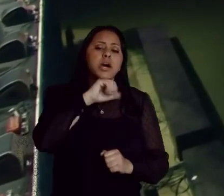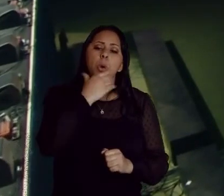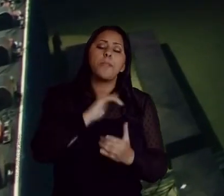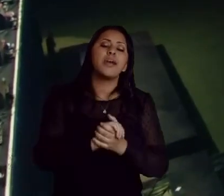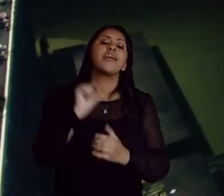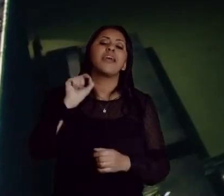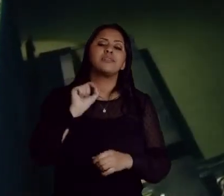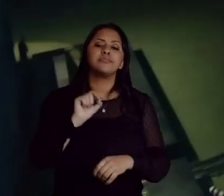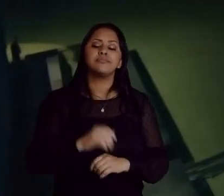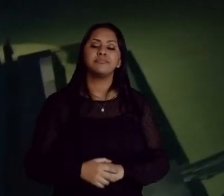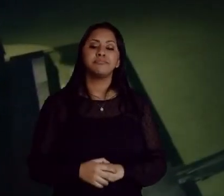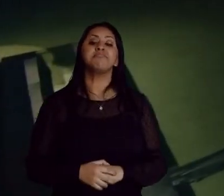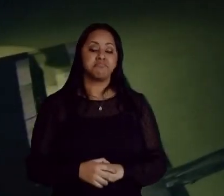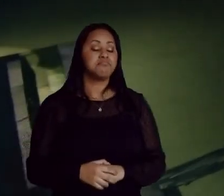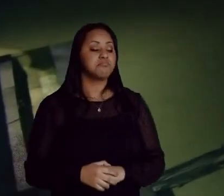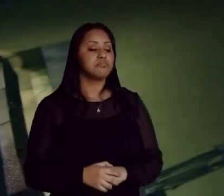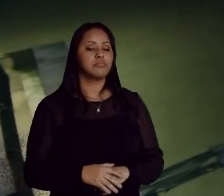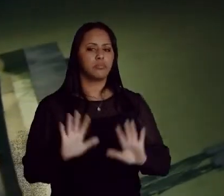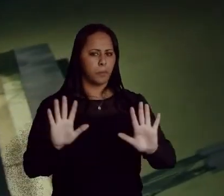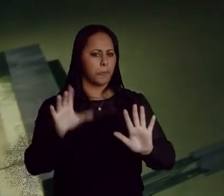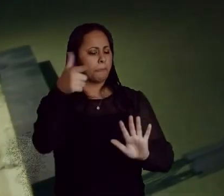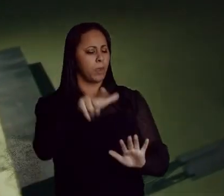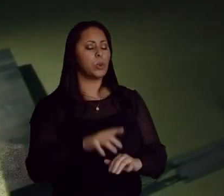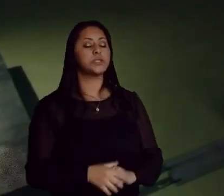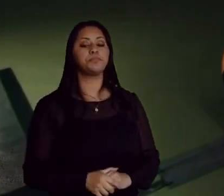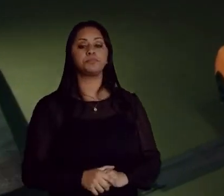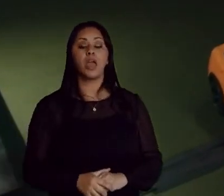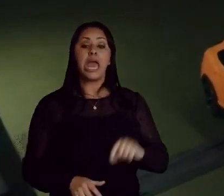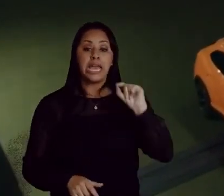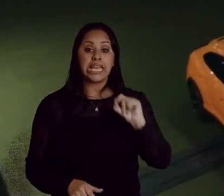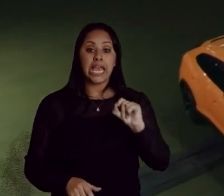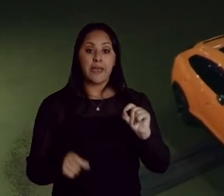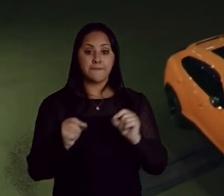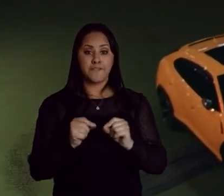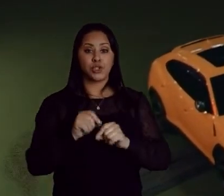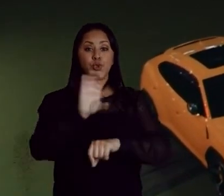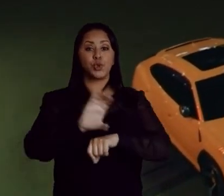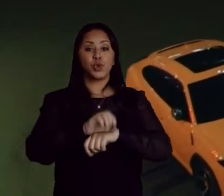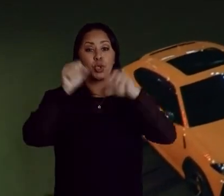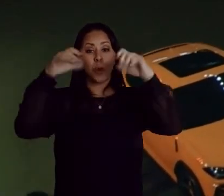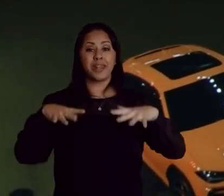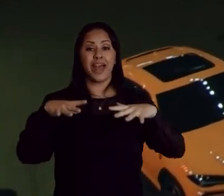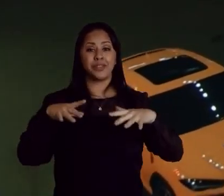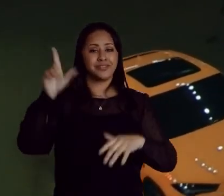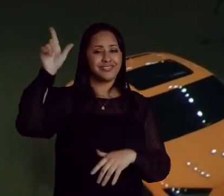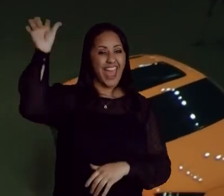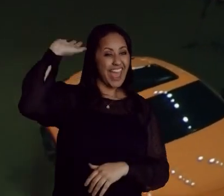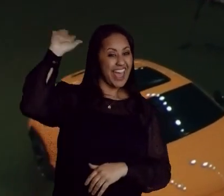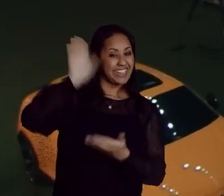ver. Ok. Deixa eu fazer outra pesquisa básica aqui. Quem faz o iluminado aí para ganhar dinheiro e prosperar?